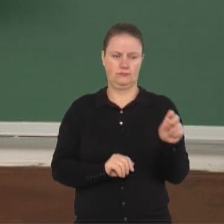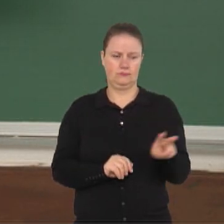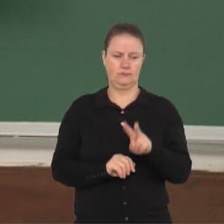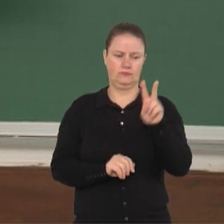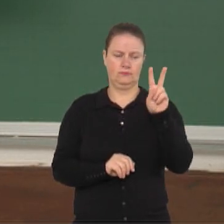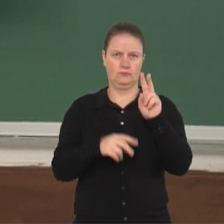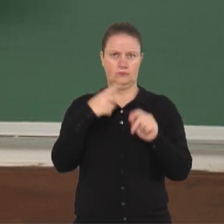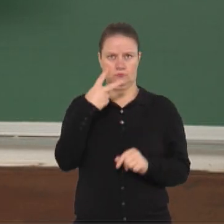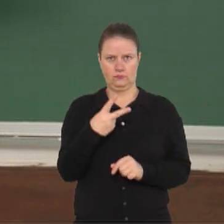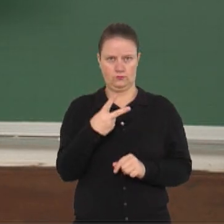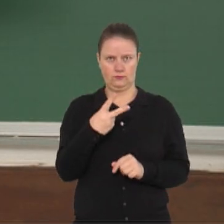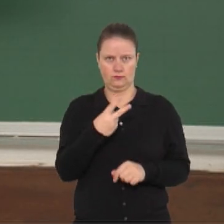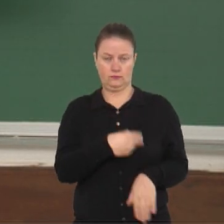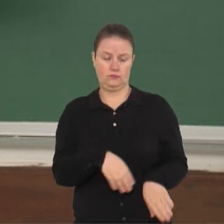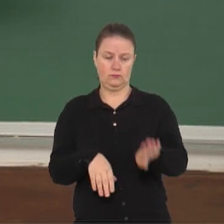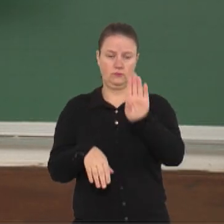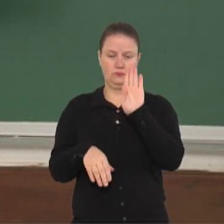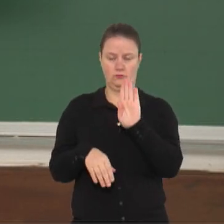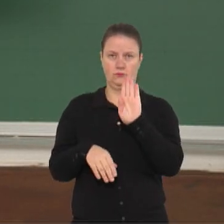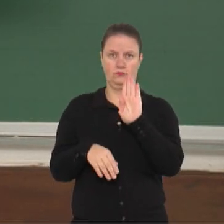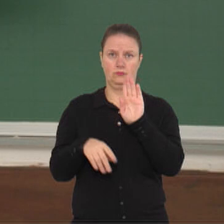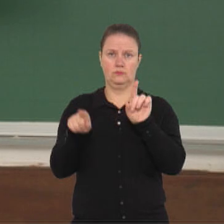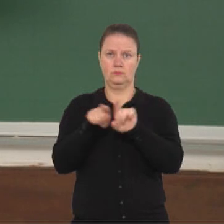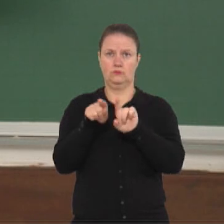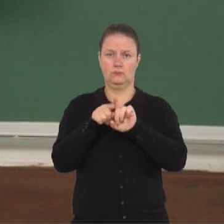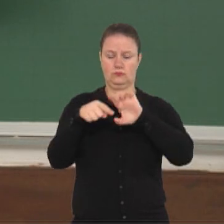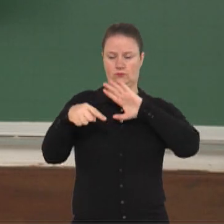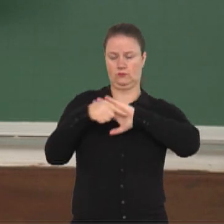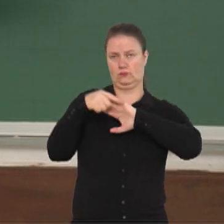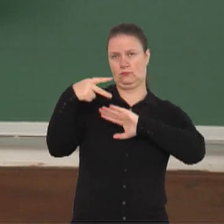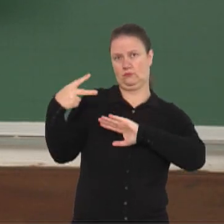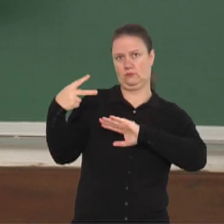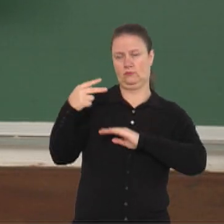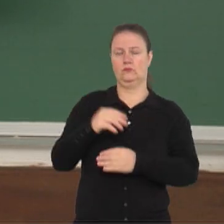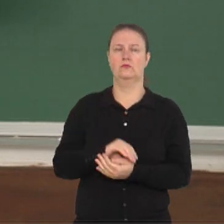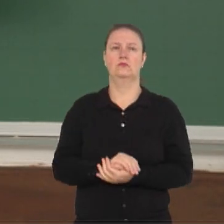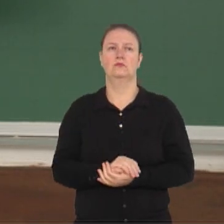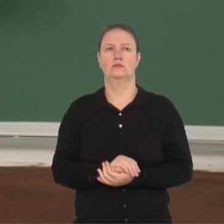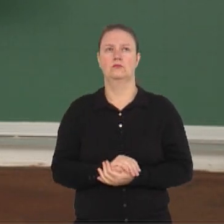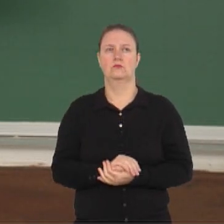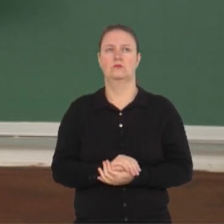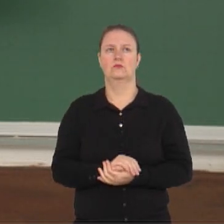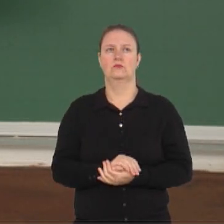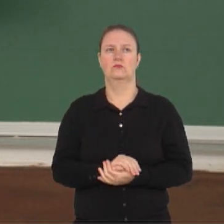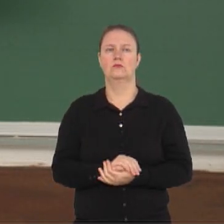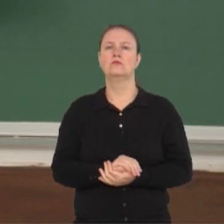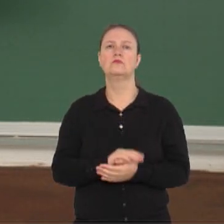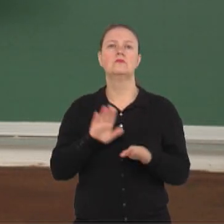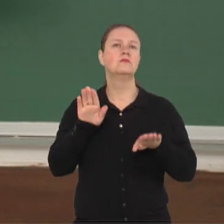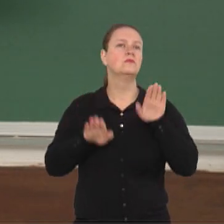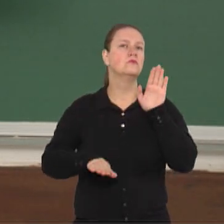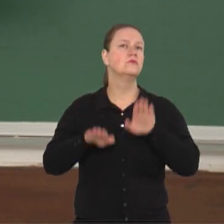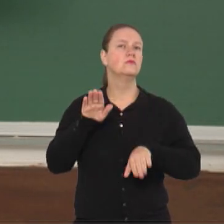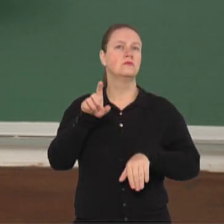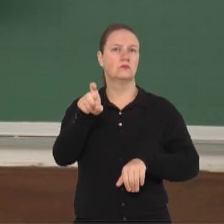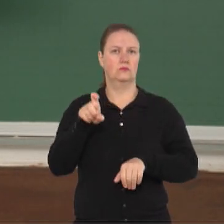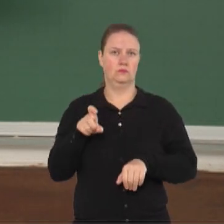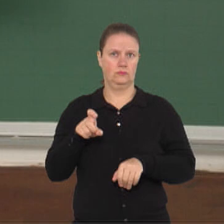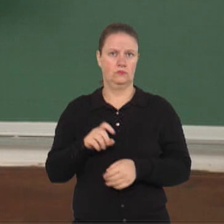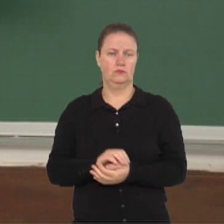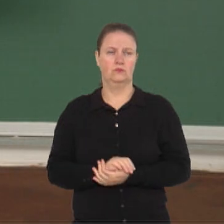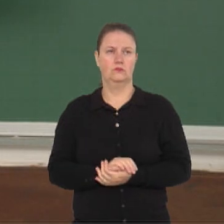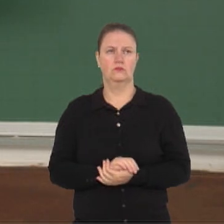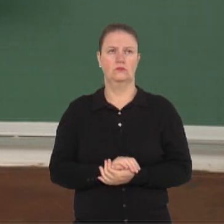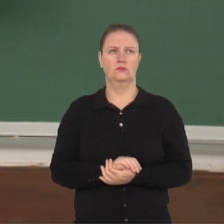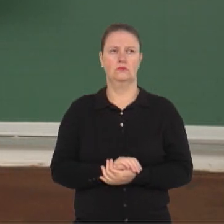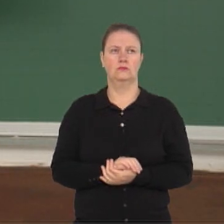b vale menos 2. b é o coeficiente que acompanha o x, a variável x